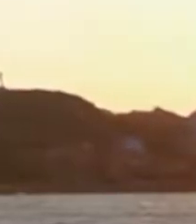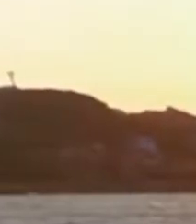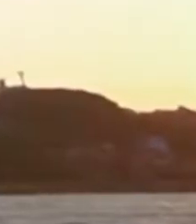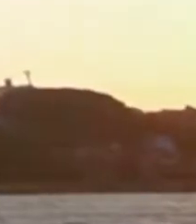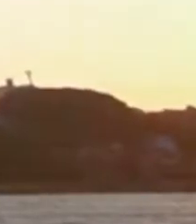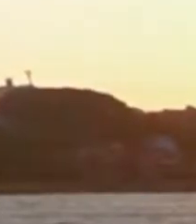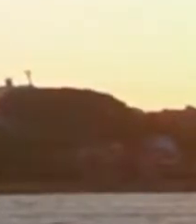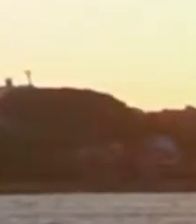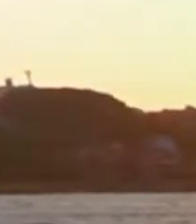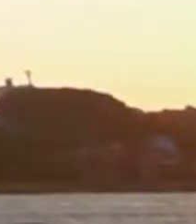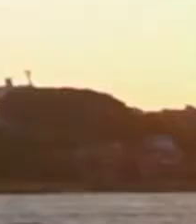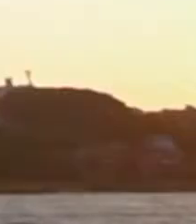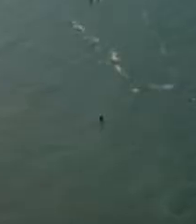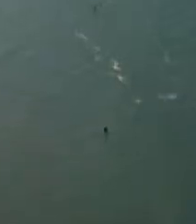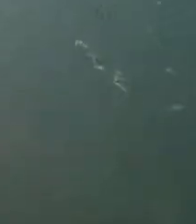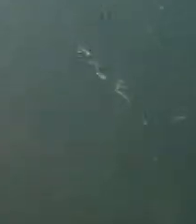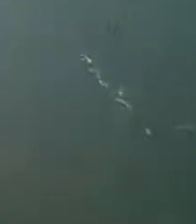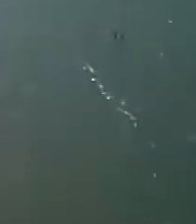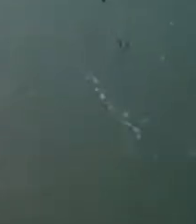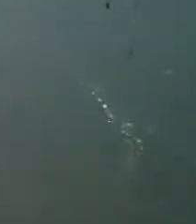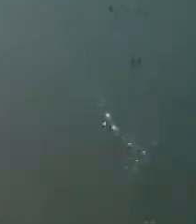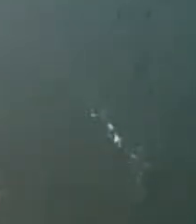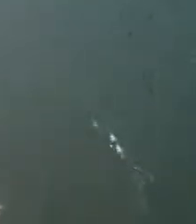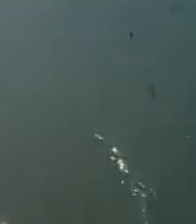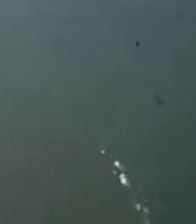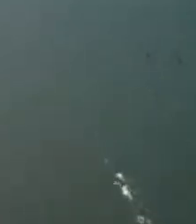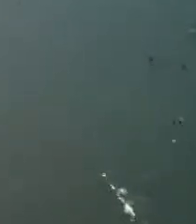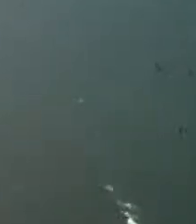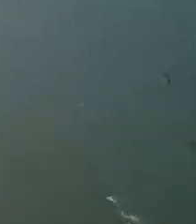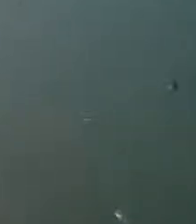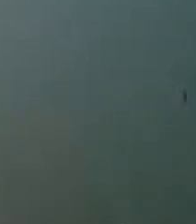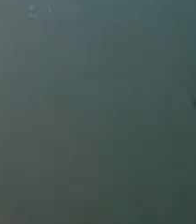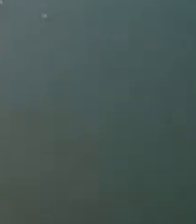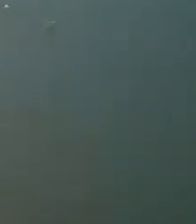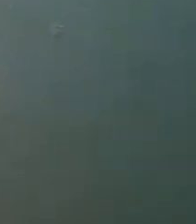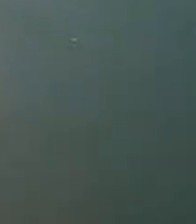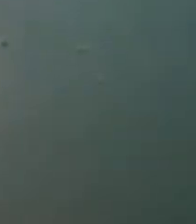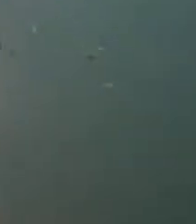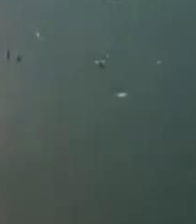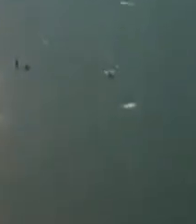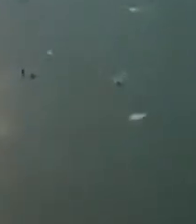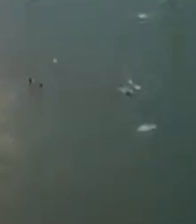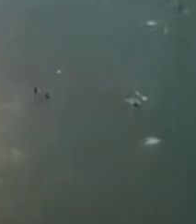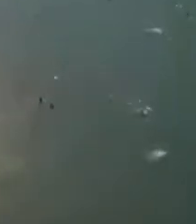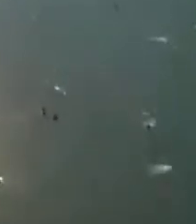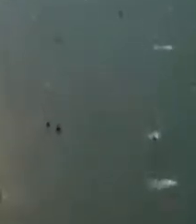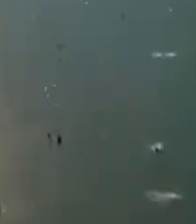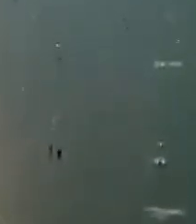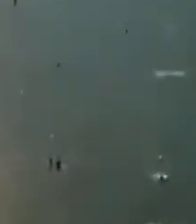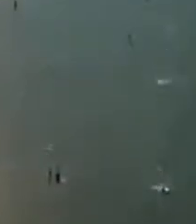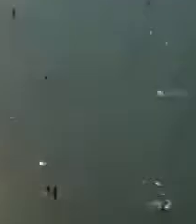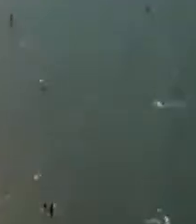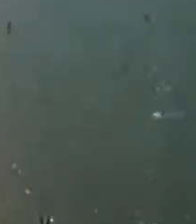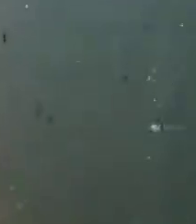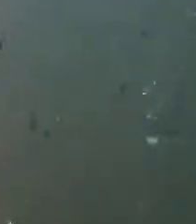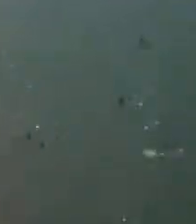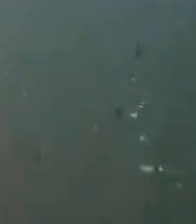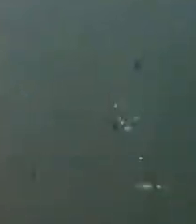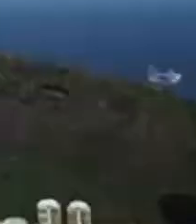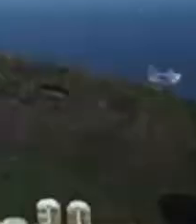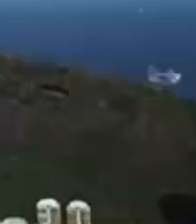adora a própria morte. Terra morada, entre outras duas, que traz uma pátria